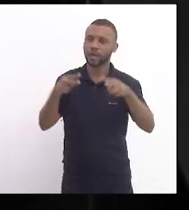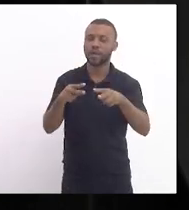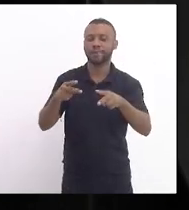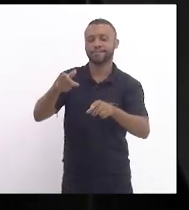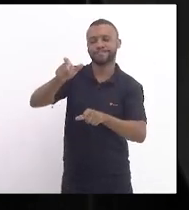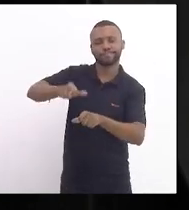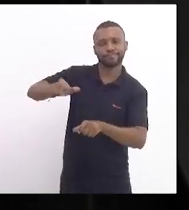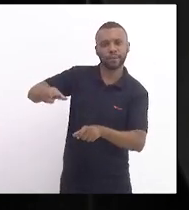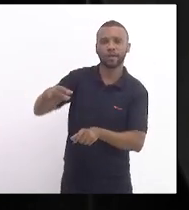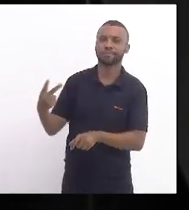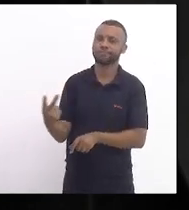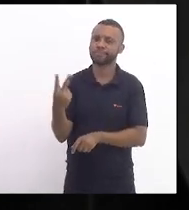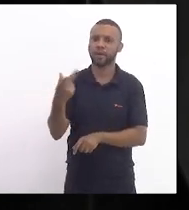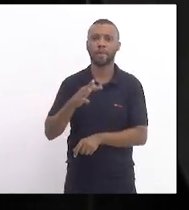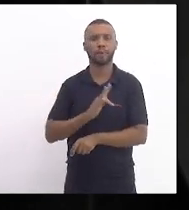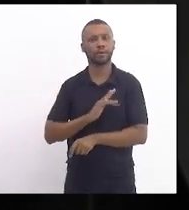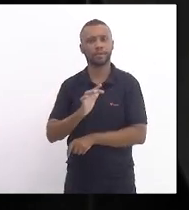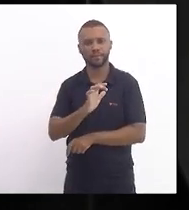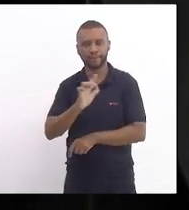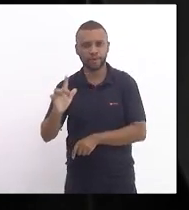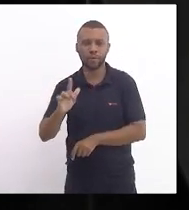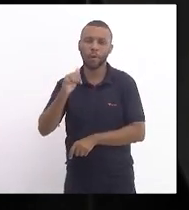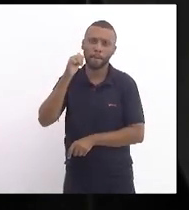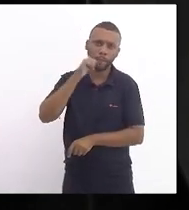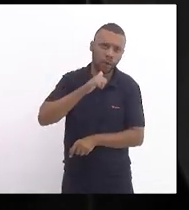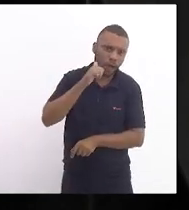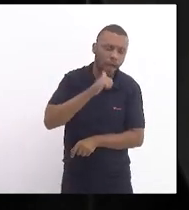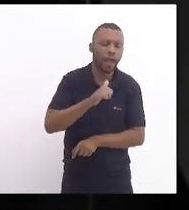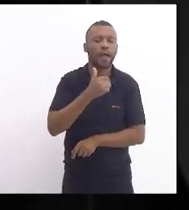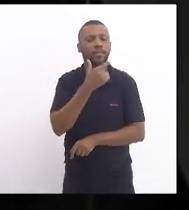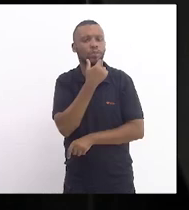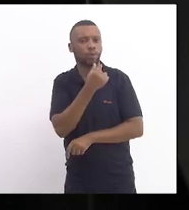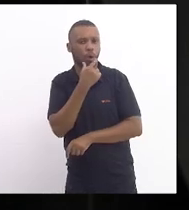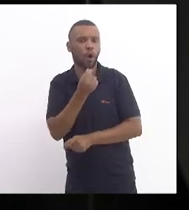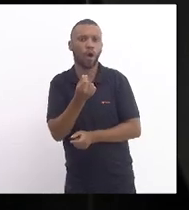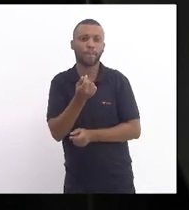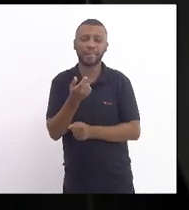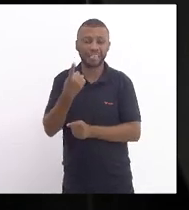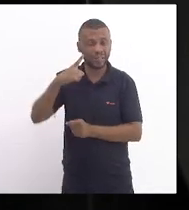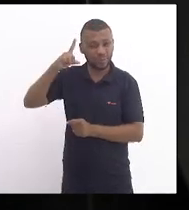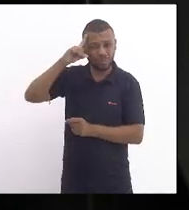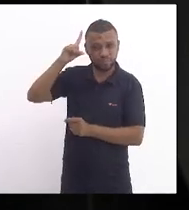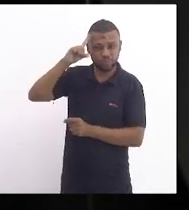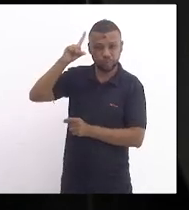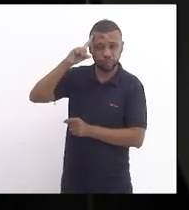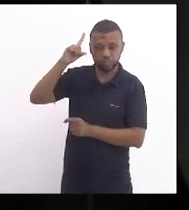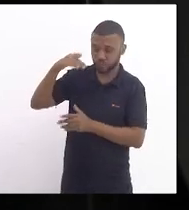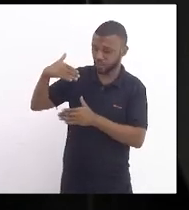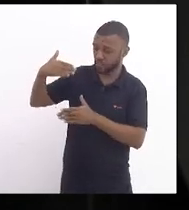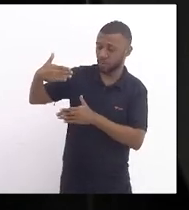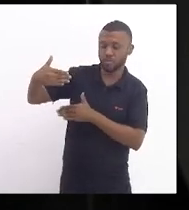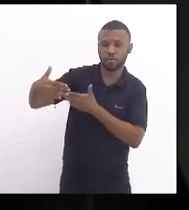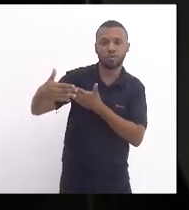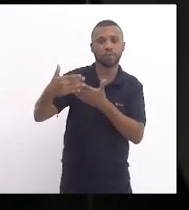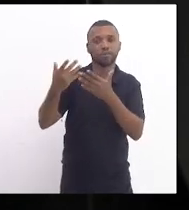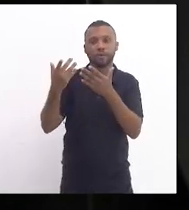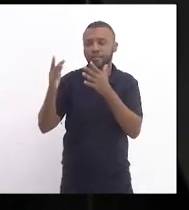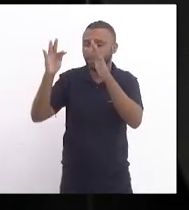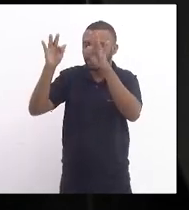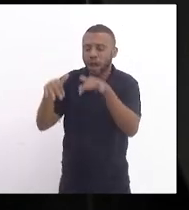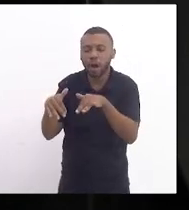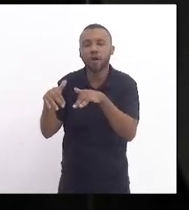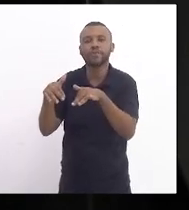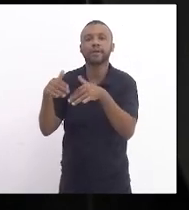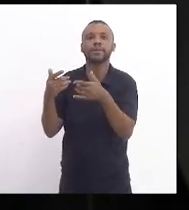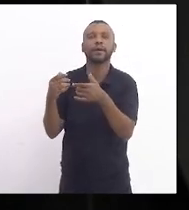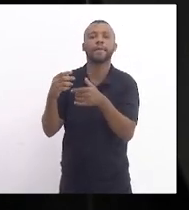valorosos policiais civis mulheres e homens que todos os dias é preciso ao final de